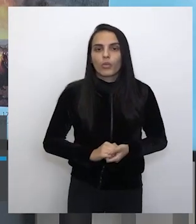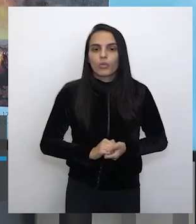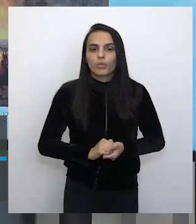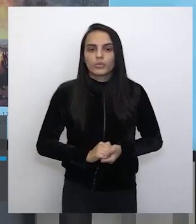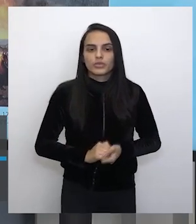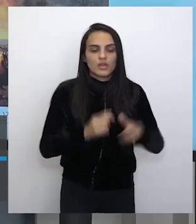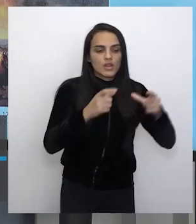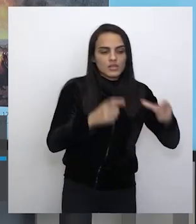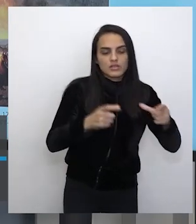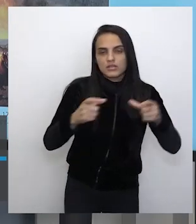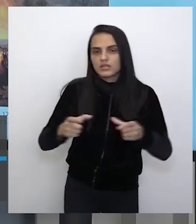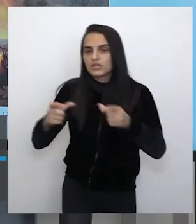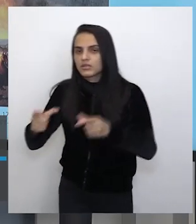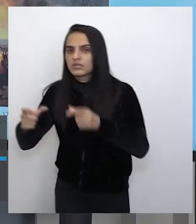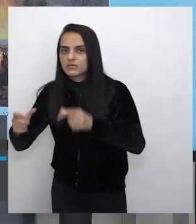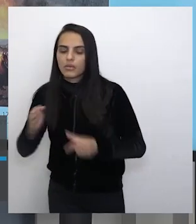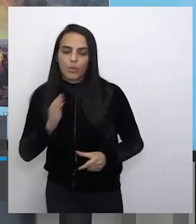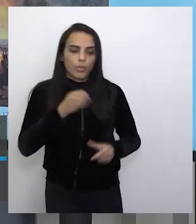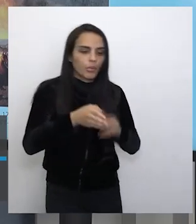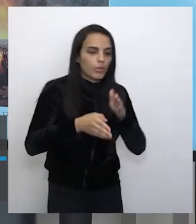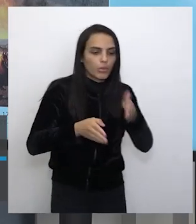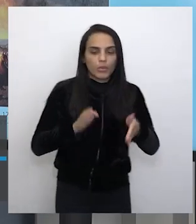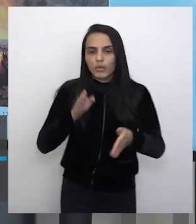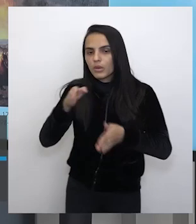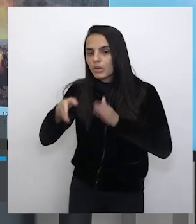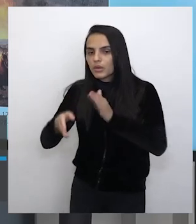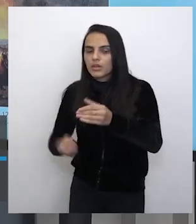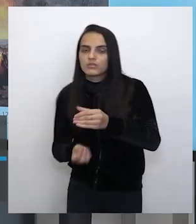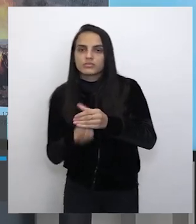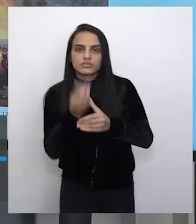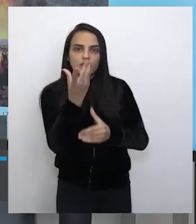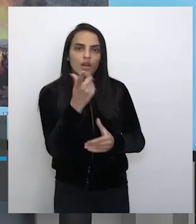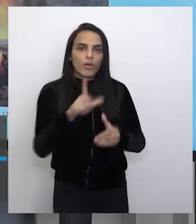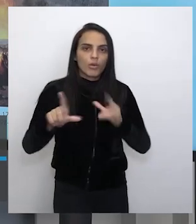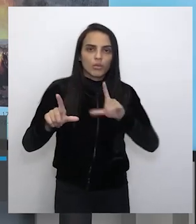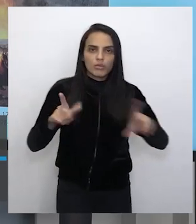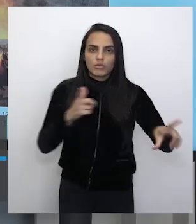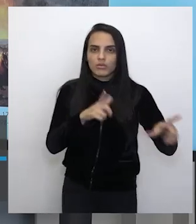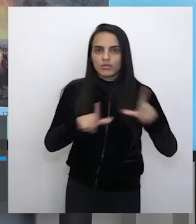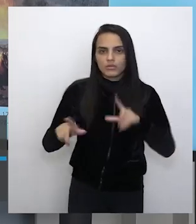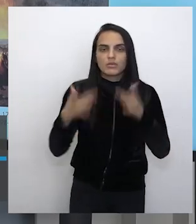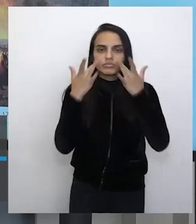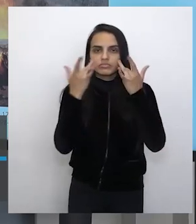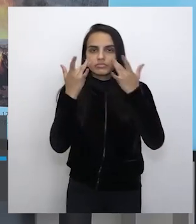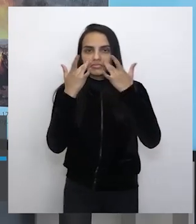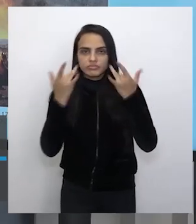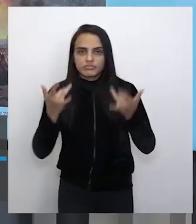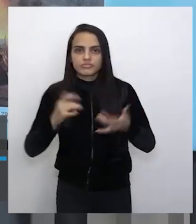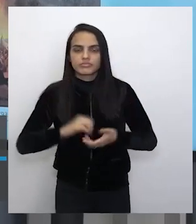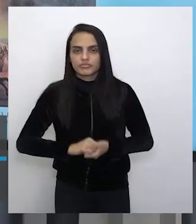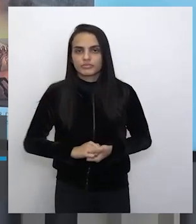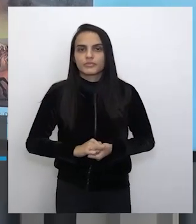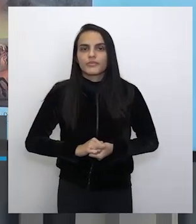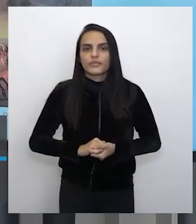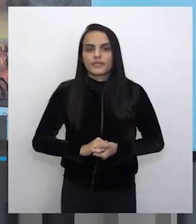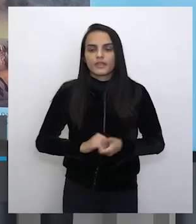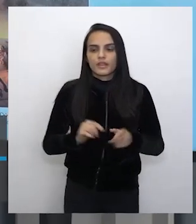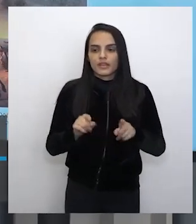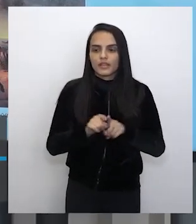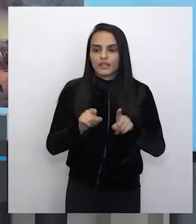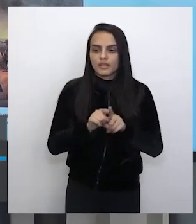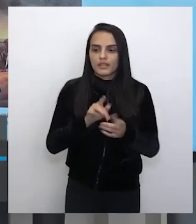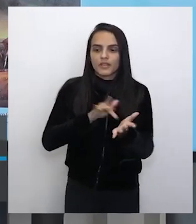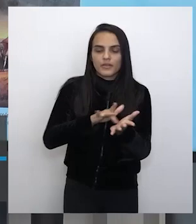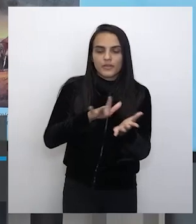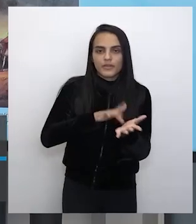cidade em cidade. E eles criam outros, né, outros tipos, né, de representação teatral, que foram as farsas, as sotis,